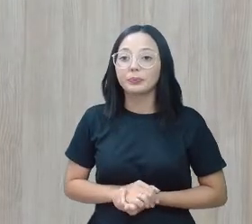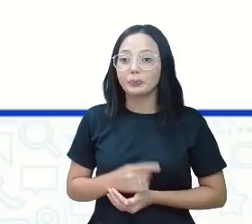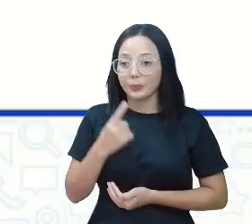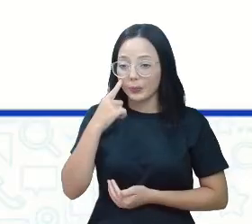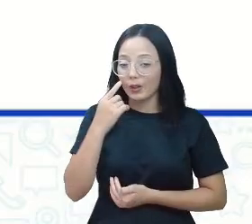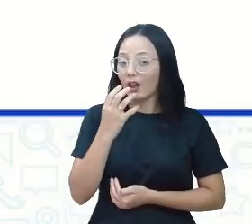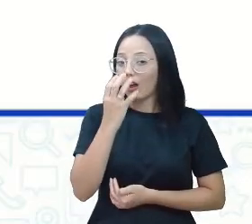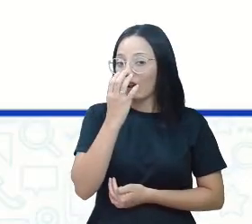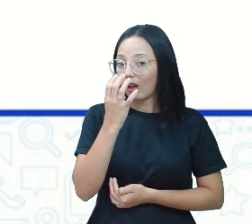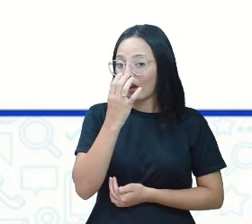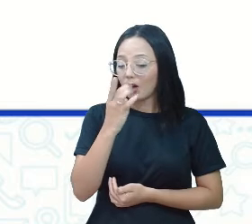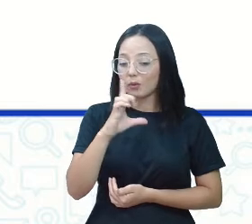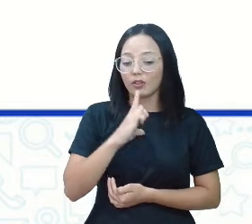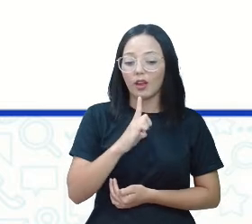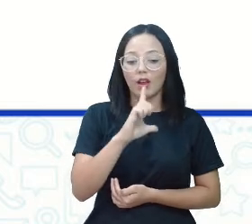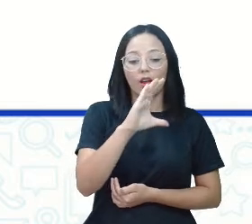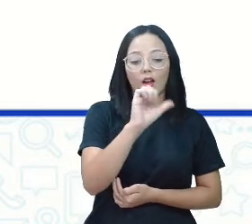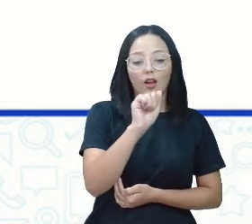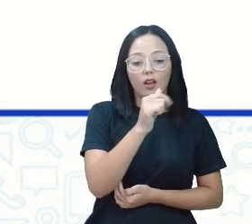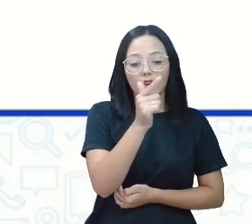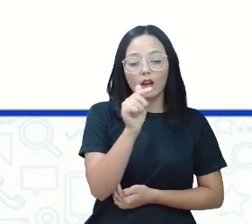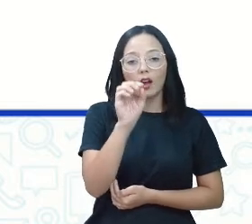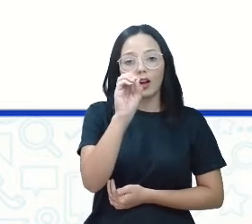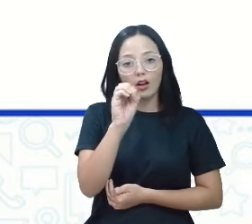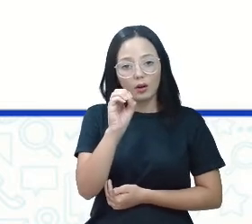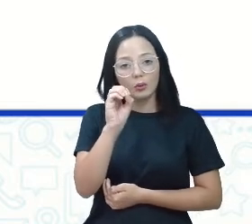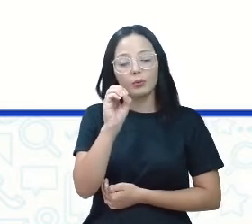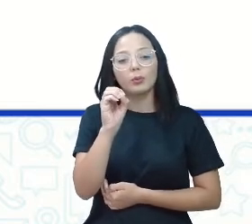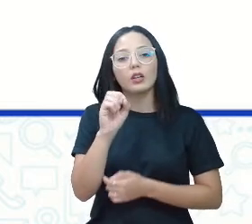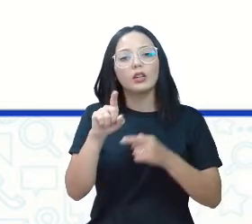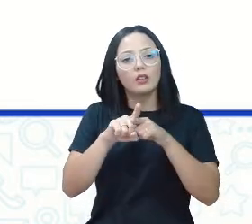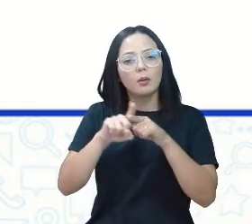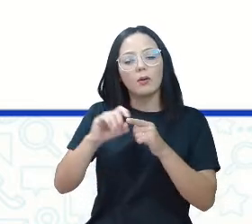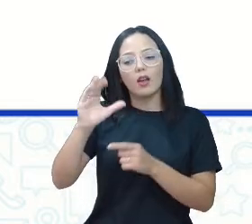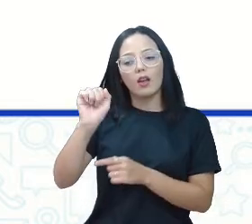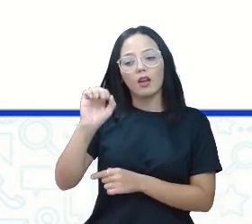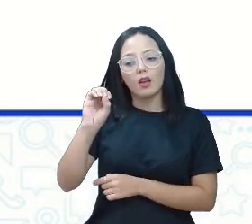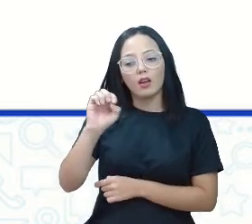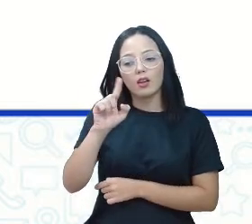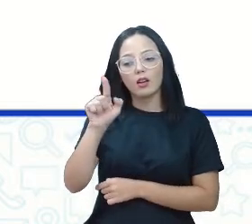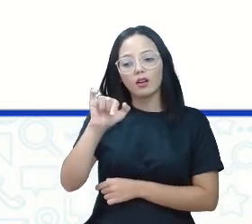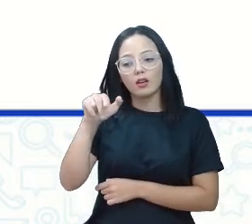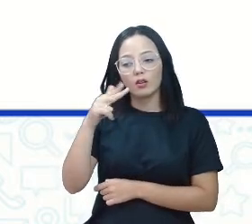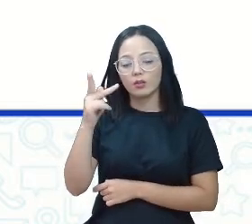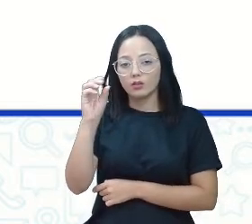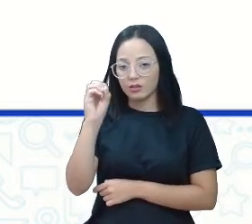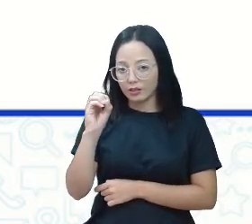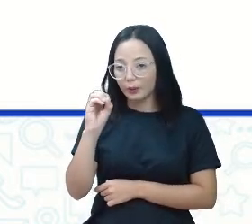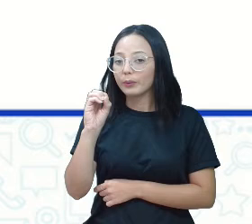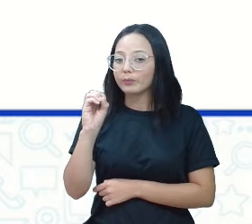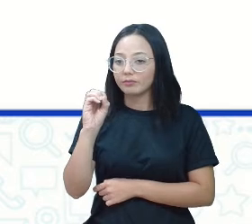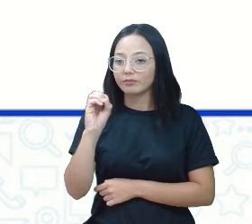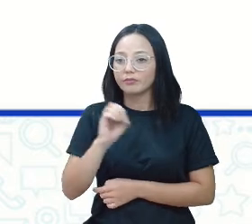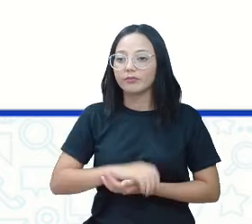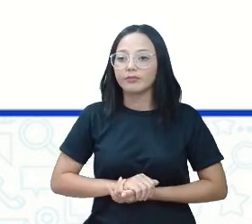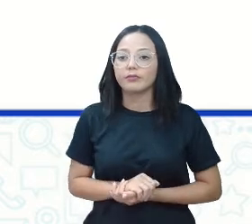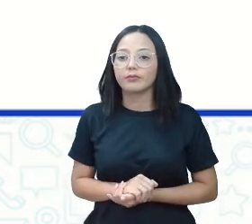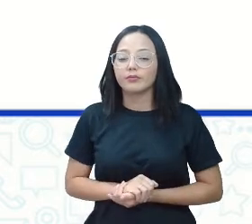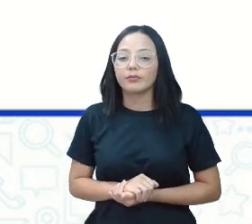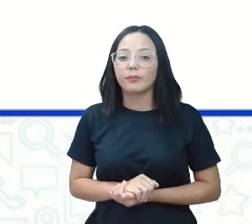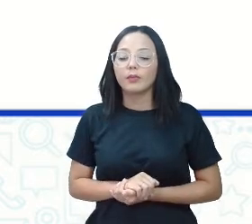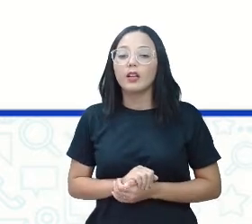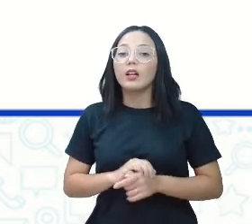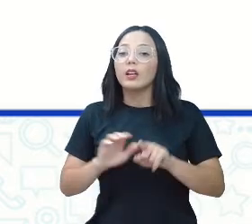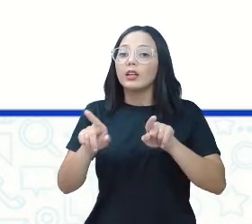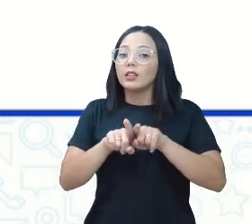Cão, nós temos aí o diminutivo cãozinho. E nós temos,